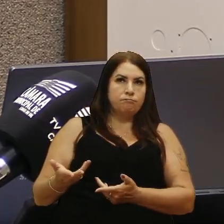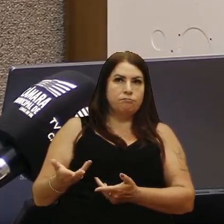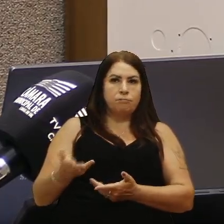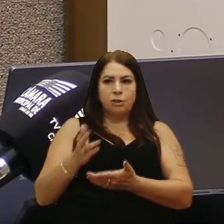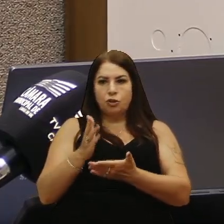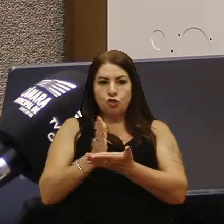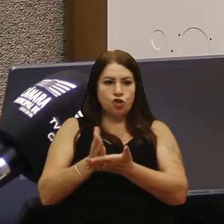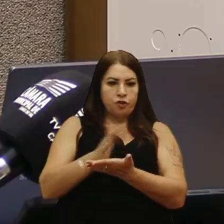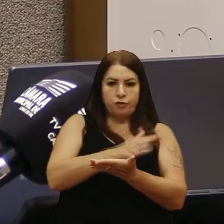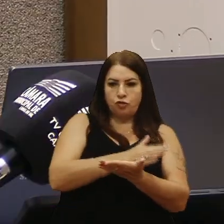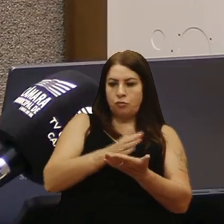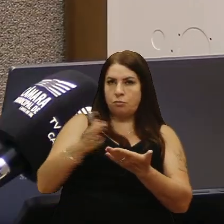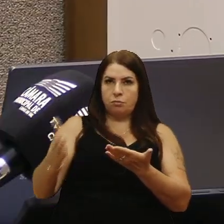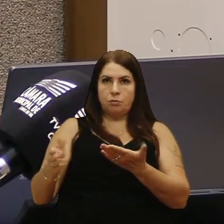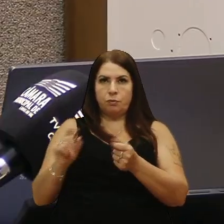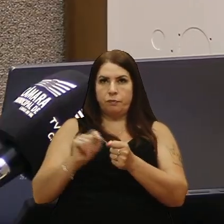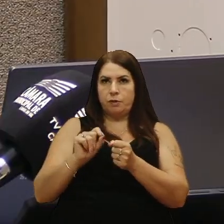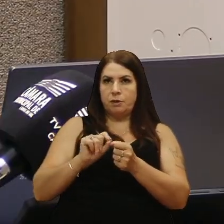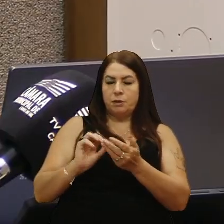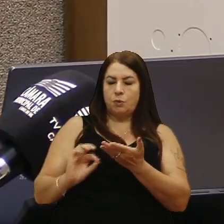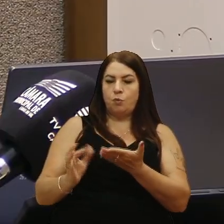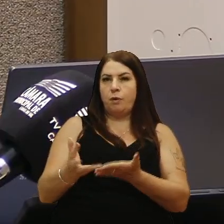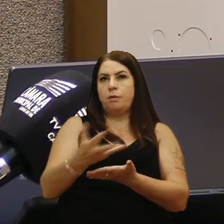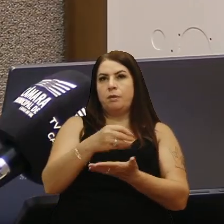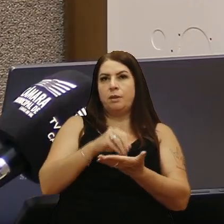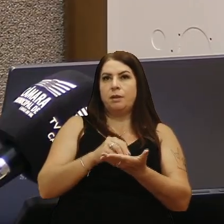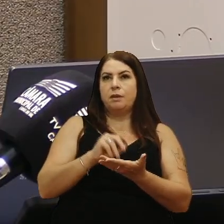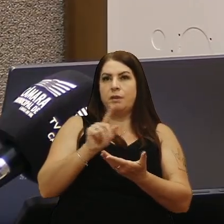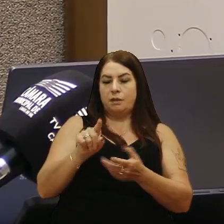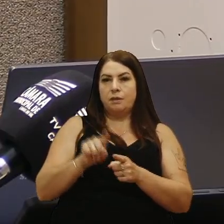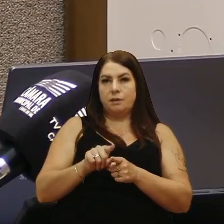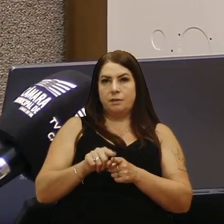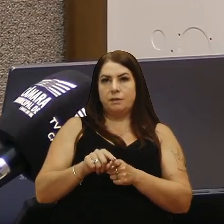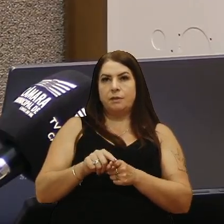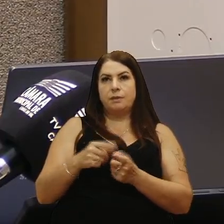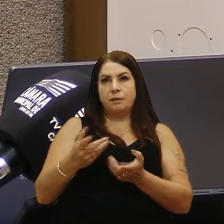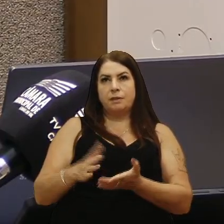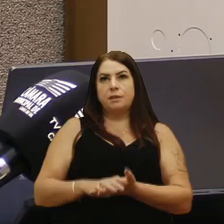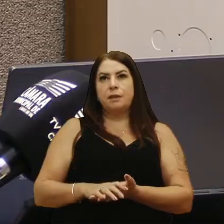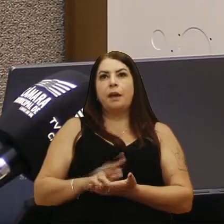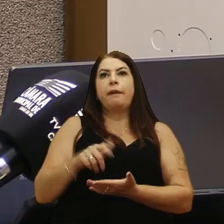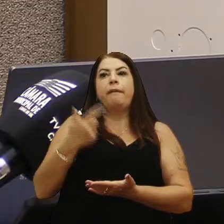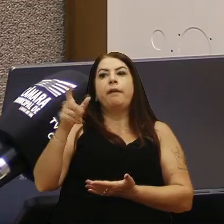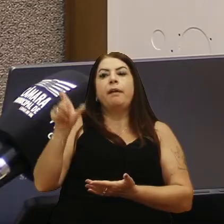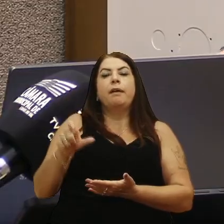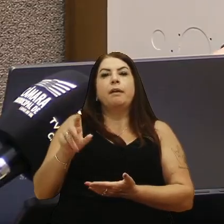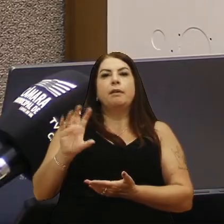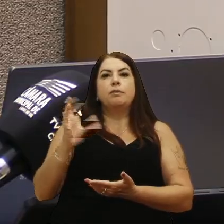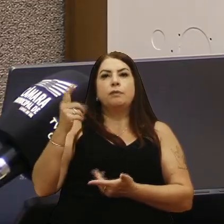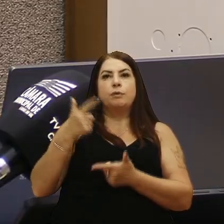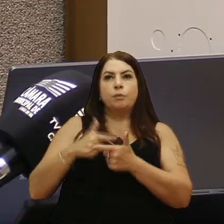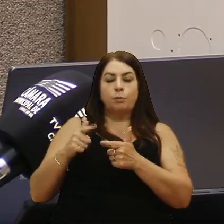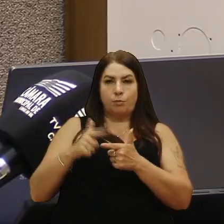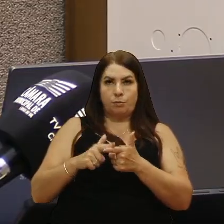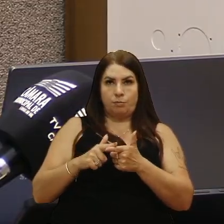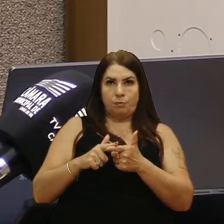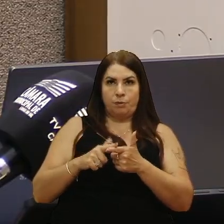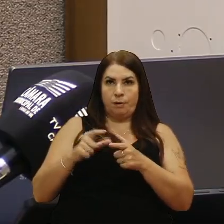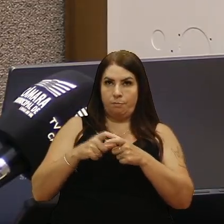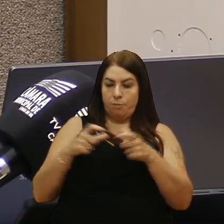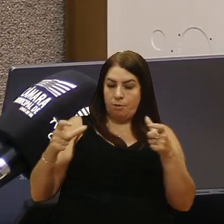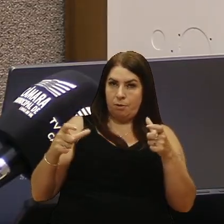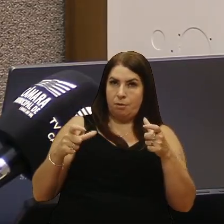dividido quanto ao que fazer com a Codeca. E a grande questão, Zé D'Ambrosio, é que quem resolveu os problemas durante a